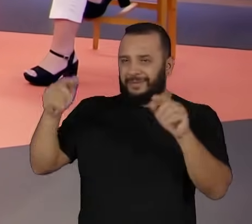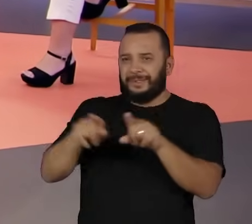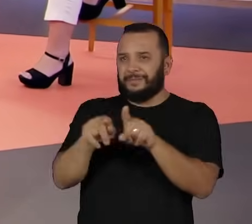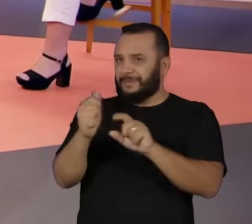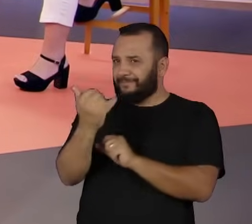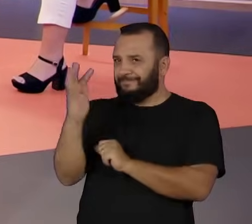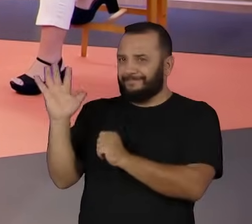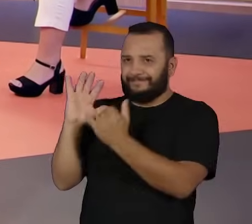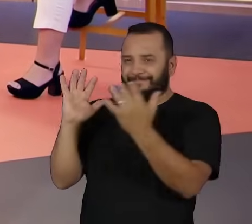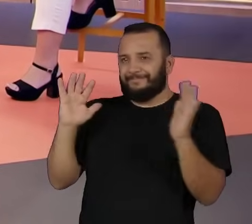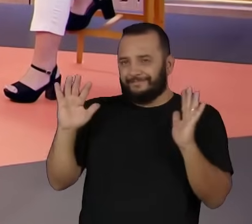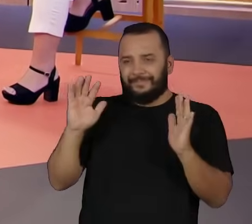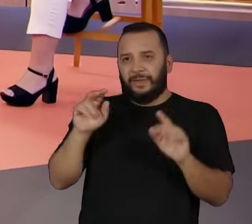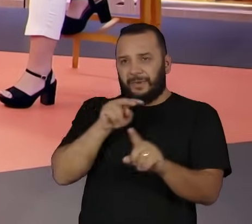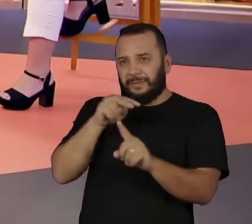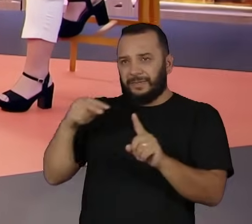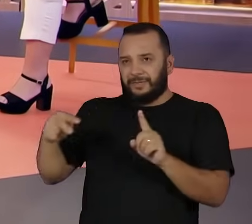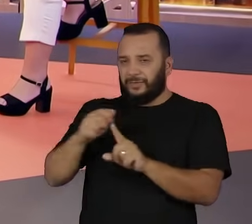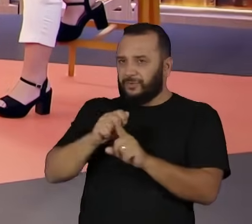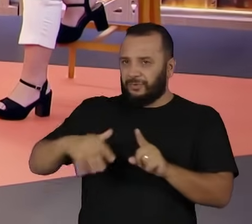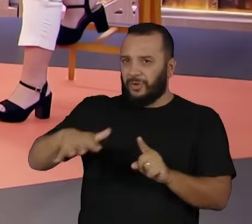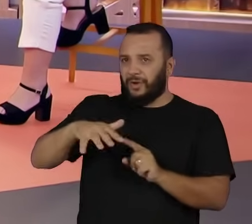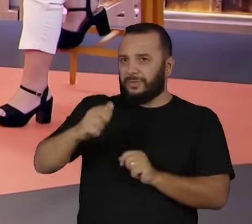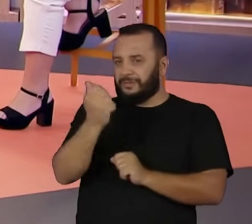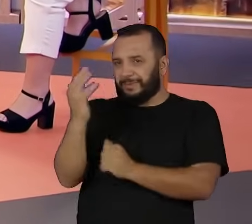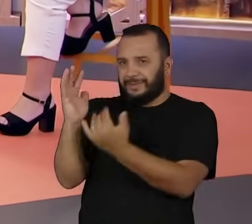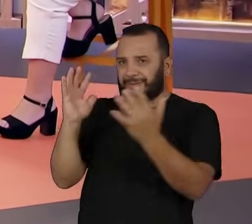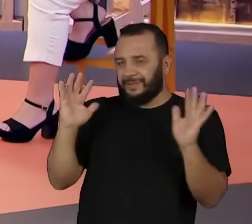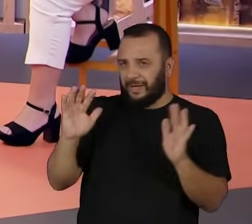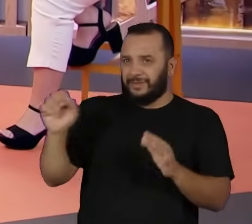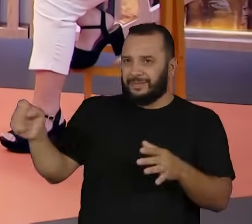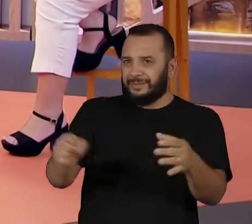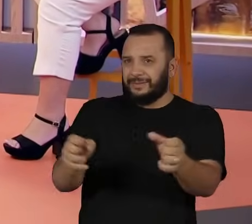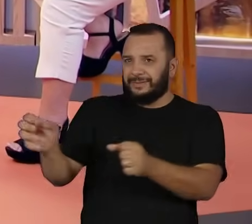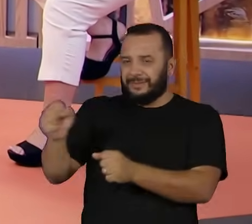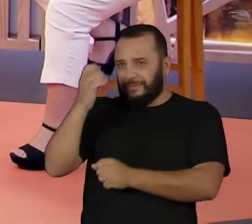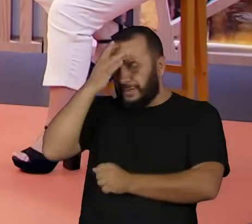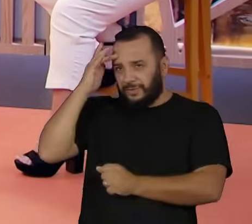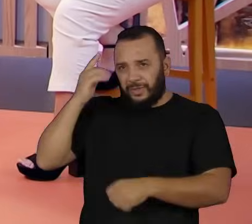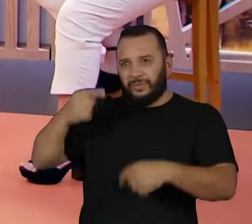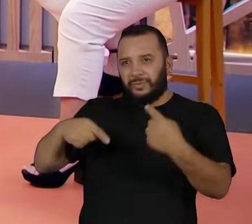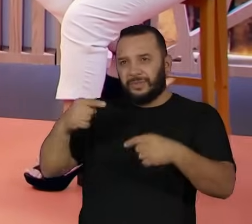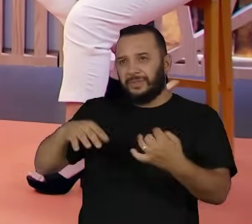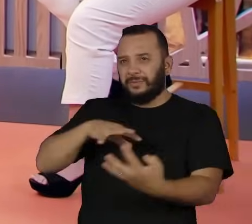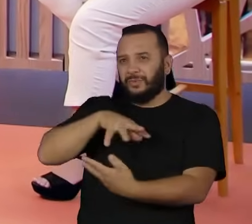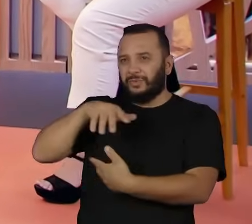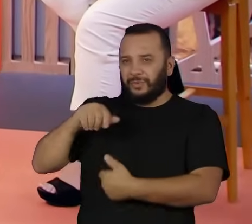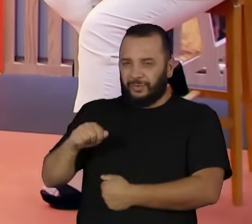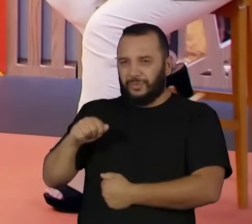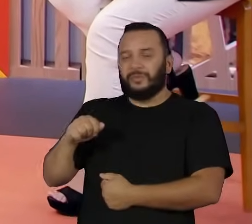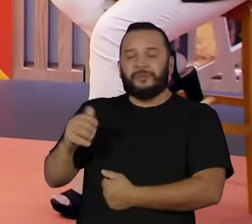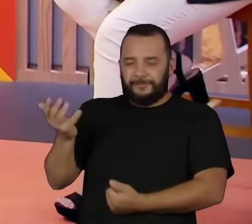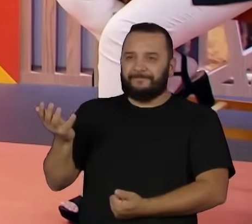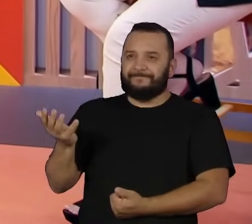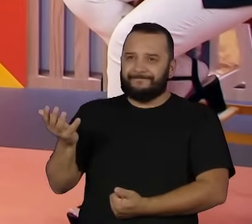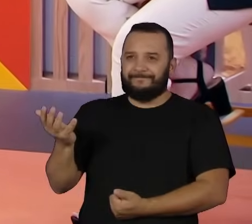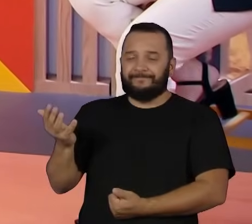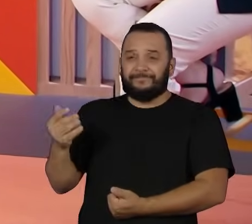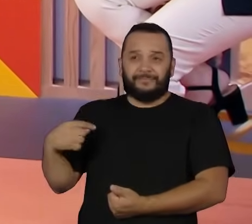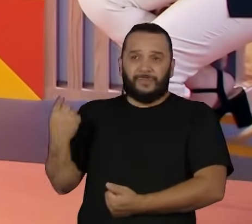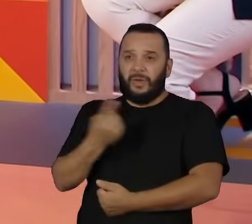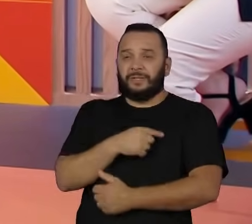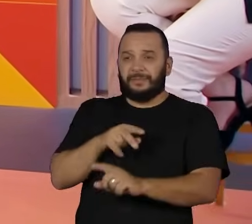numa perspectiva socioambiental, ou seja, atrelando as pessoas a discussões sobre o planeta. E é muito importante que nessa perspectiva a